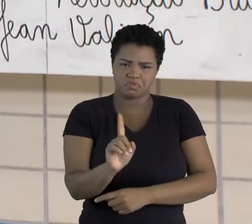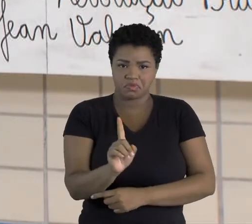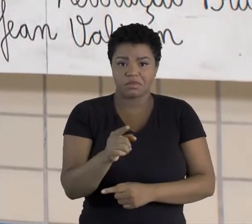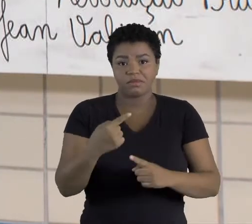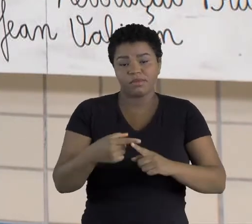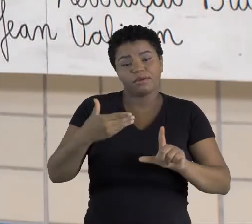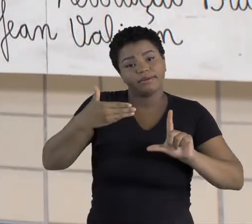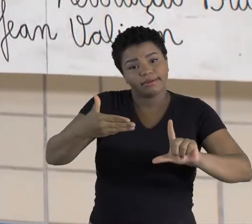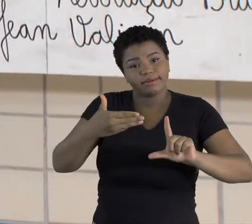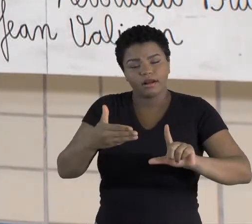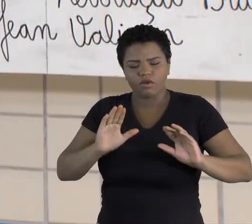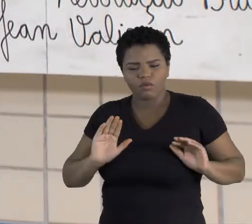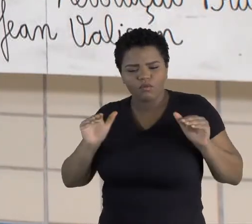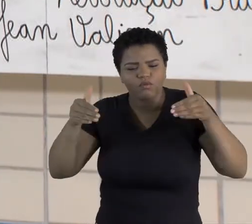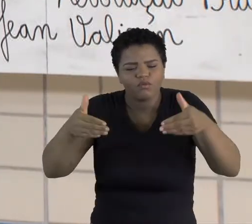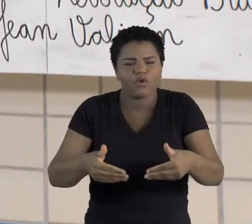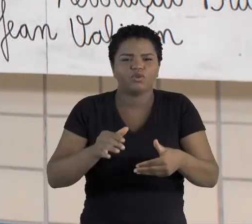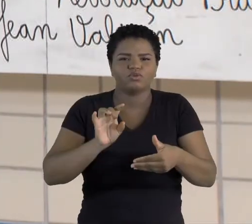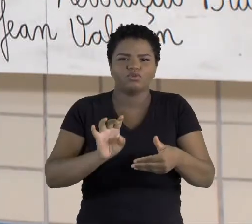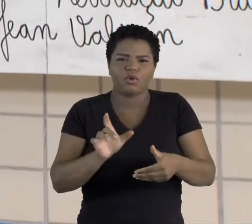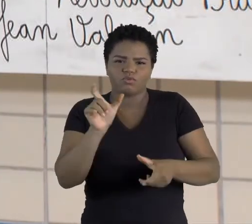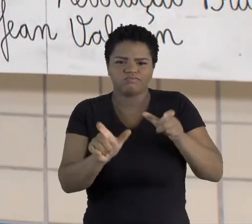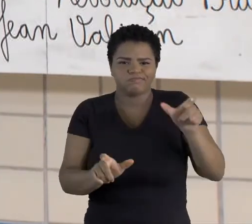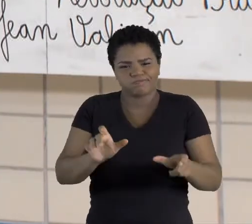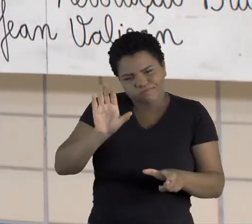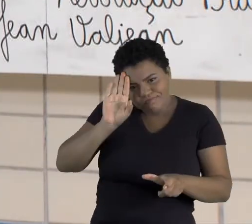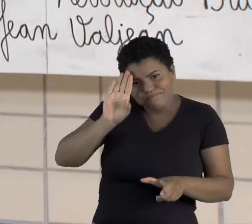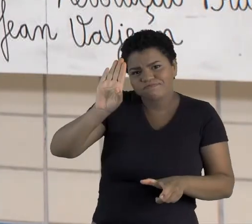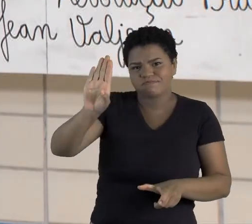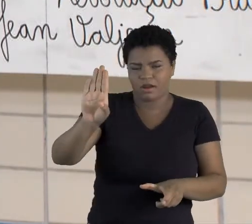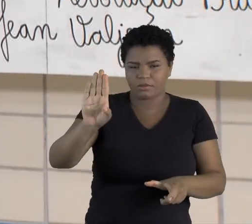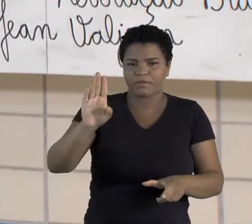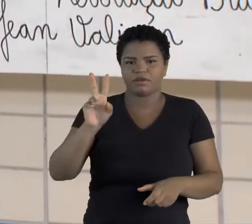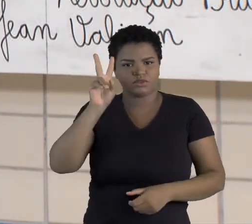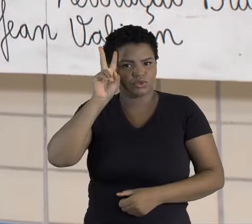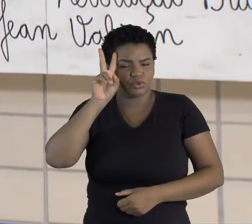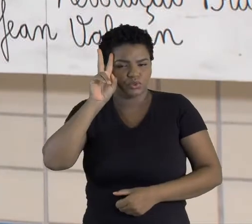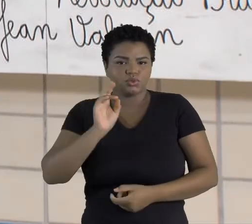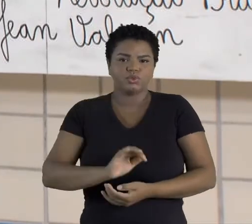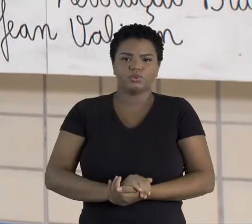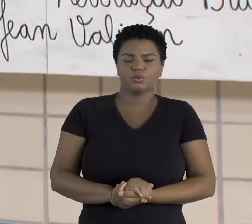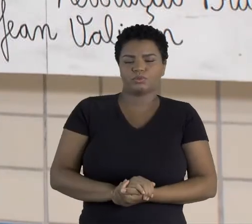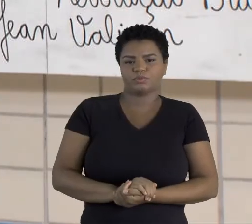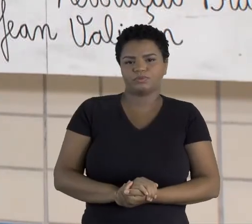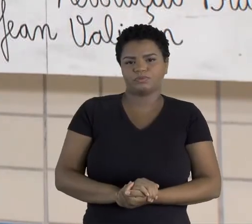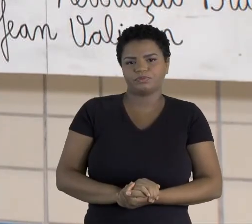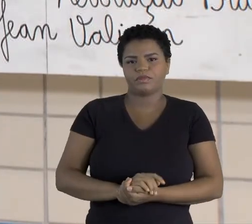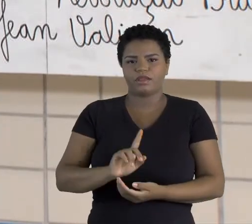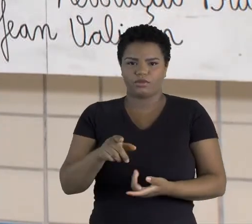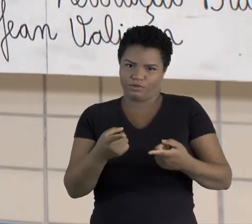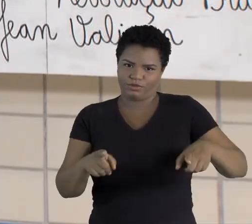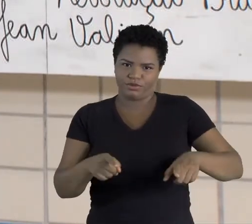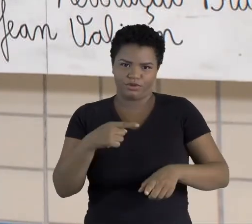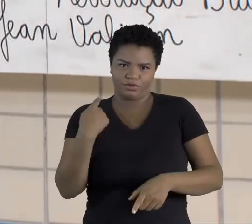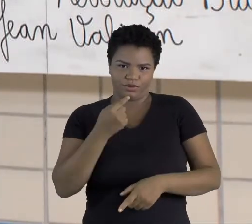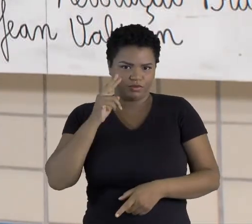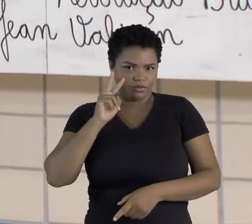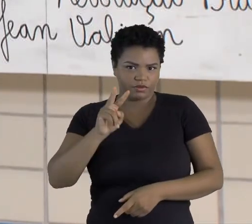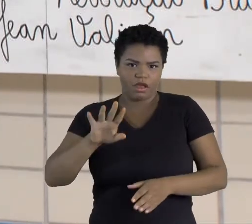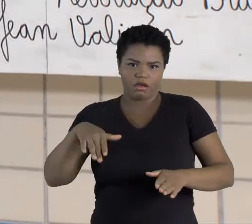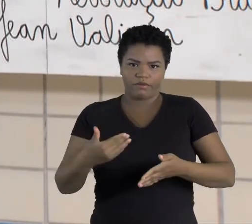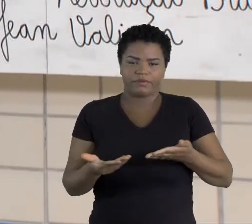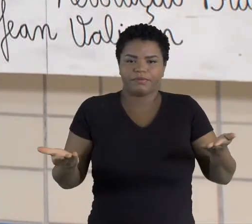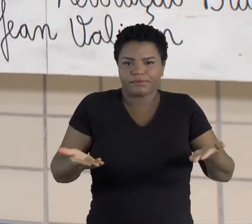teleaula eu quis focar só nos principais personagens mesmos, que foram esses, né, do musical aí que a gente viu até